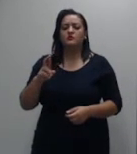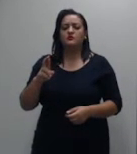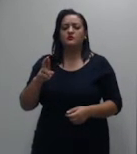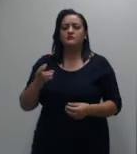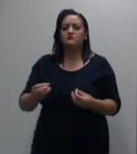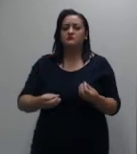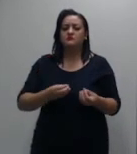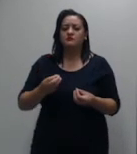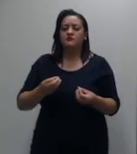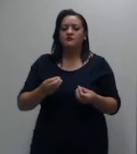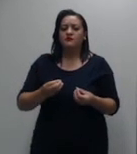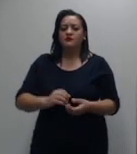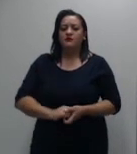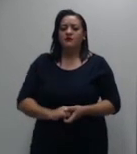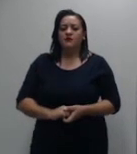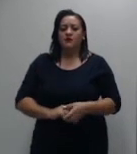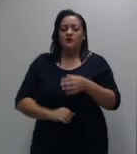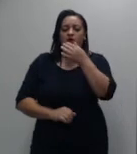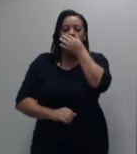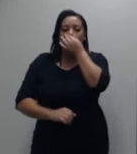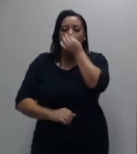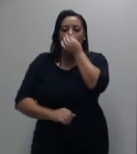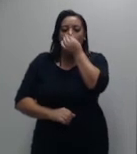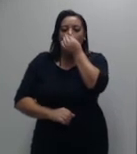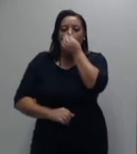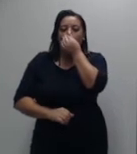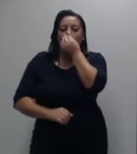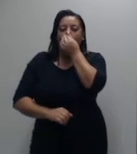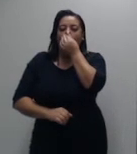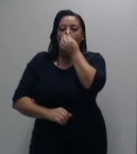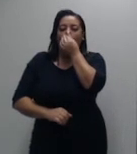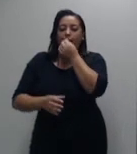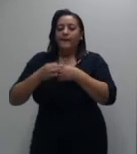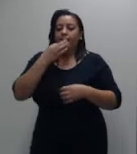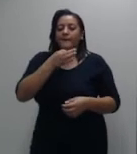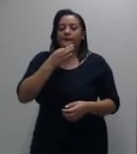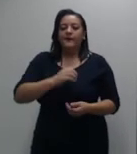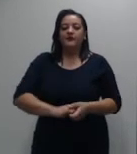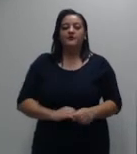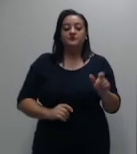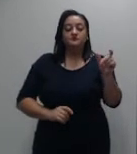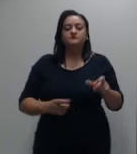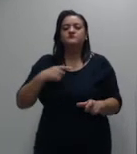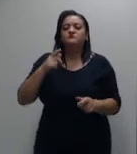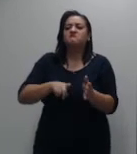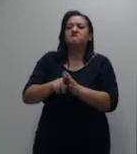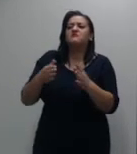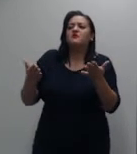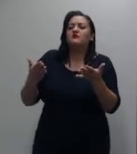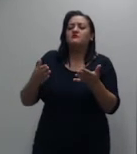pela parte dos Advogados essa justos tentação não é advogado